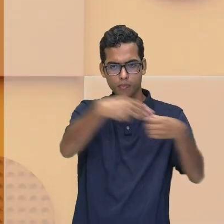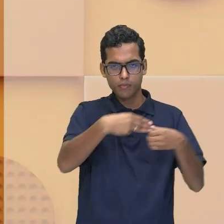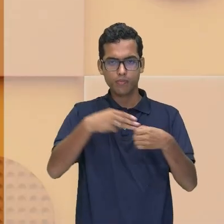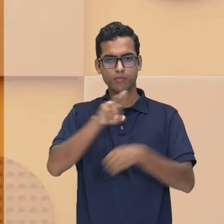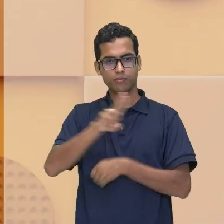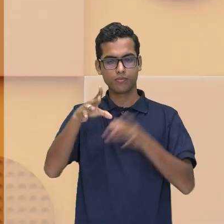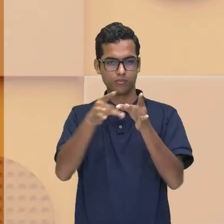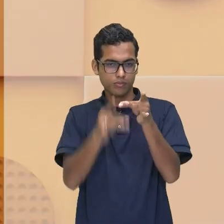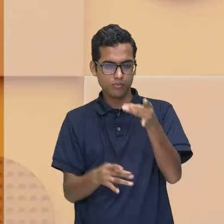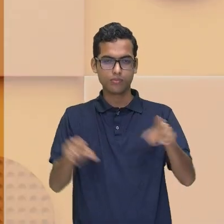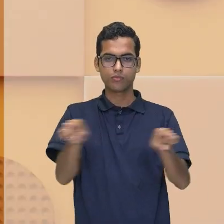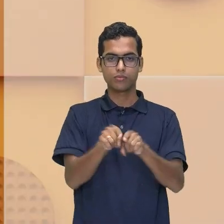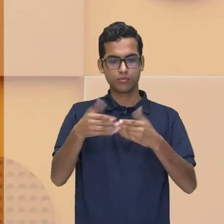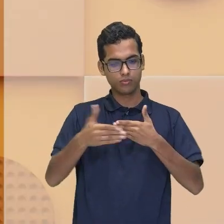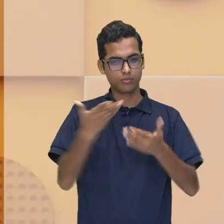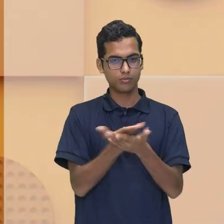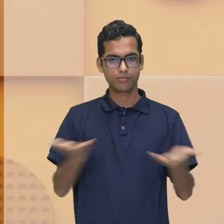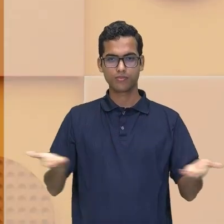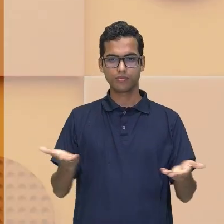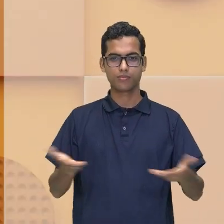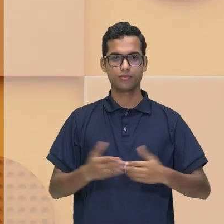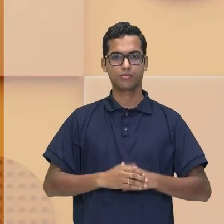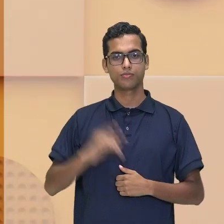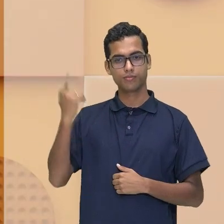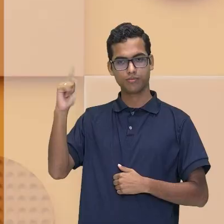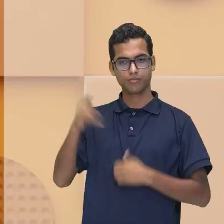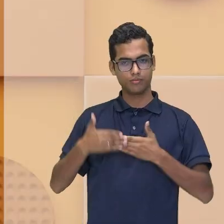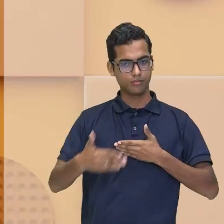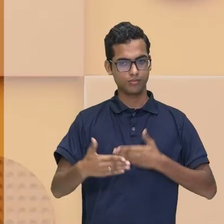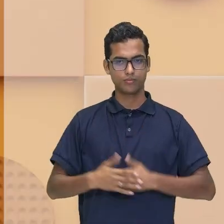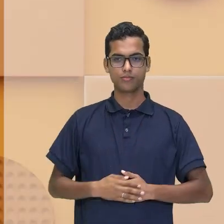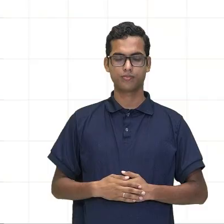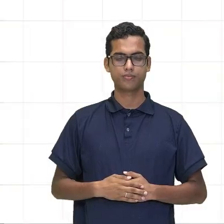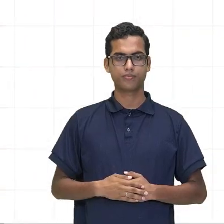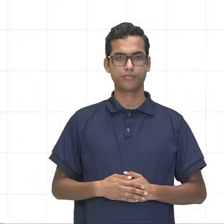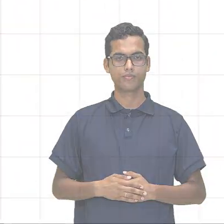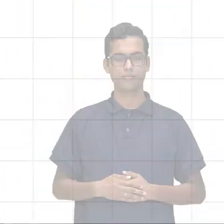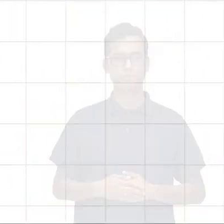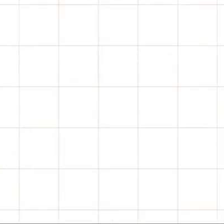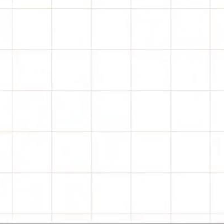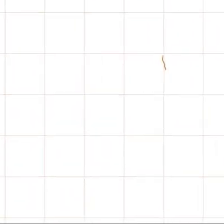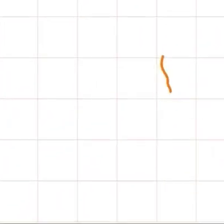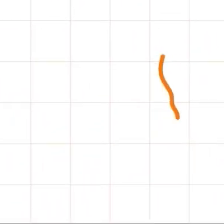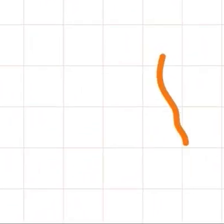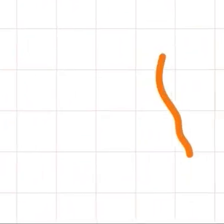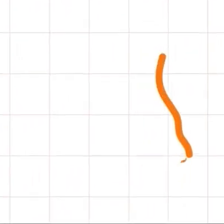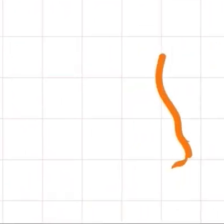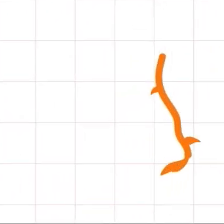nosso detalhamento e vamos aí a mais uma aula de geografia.